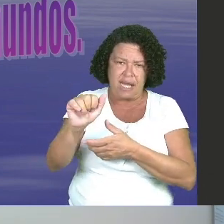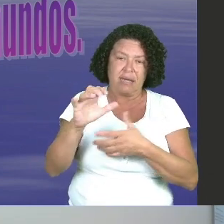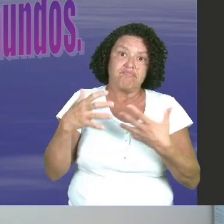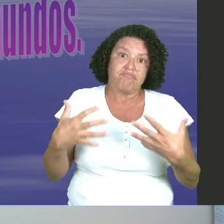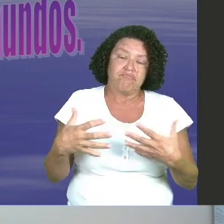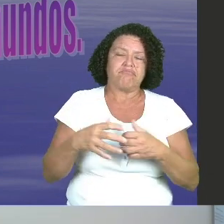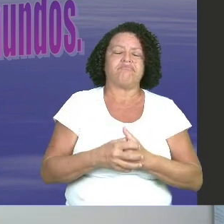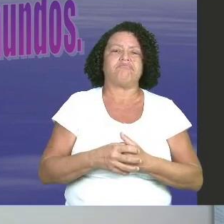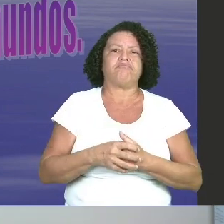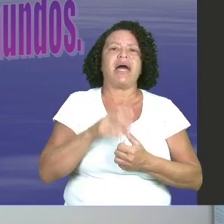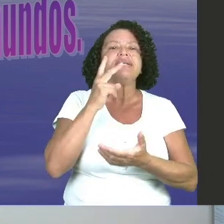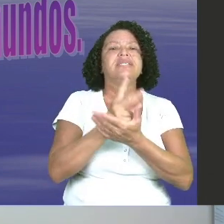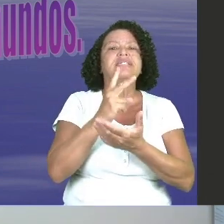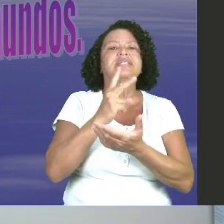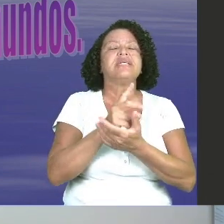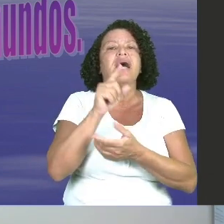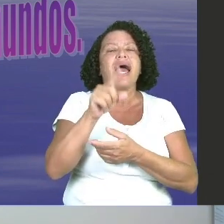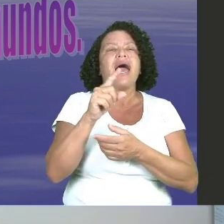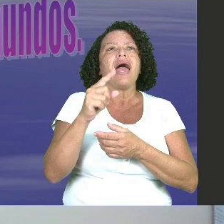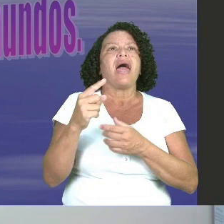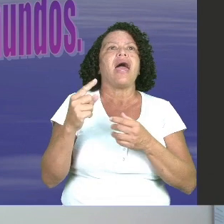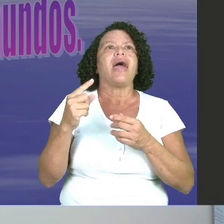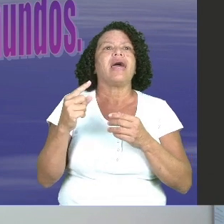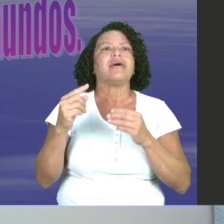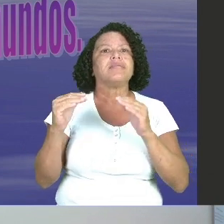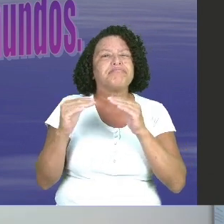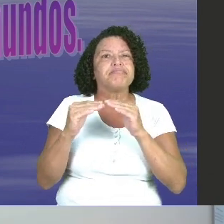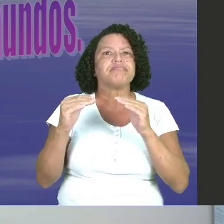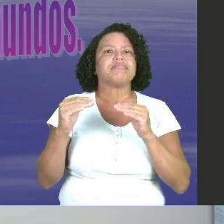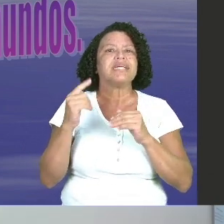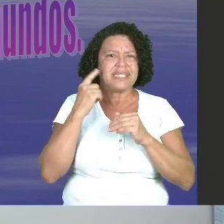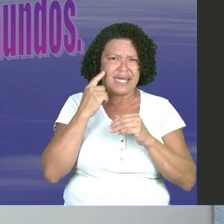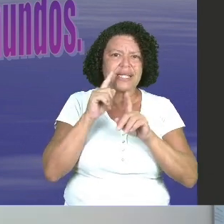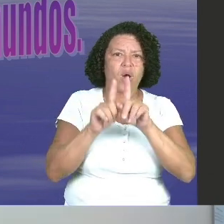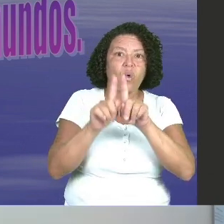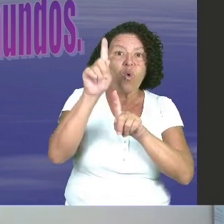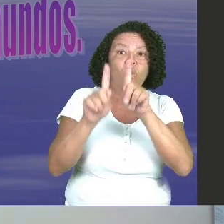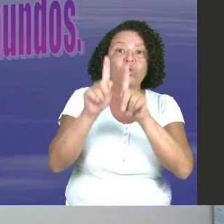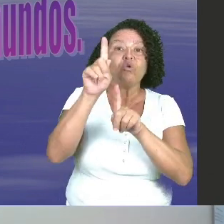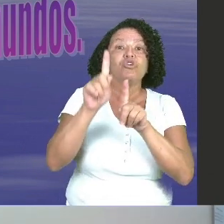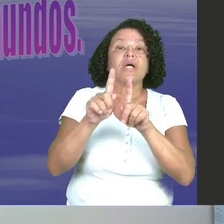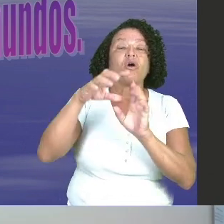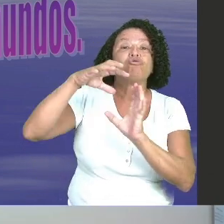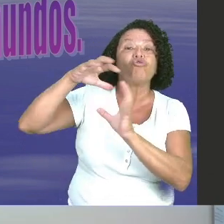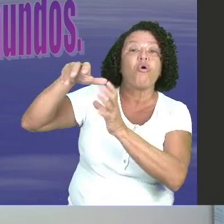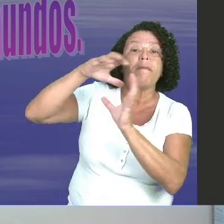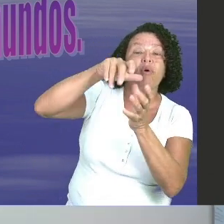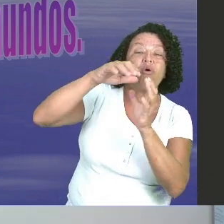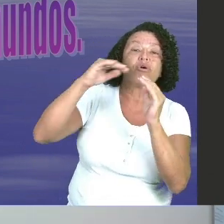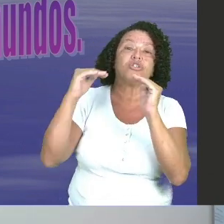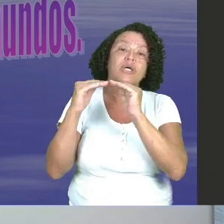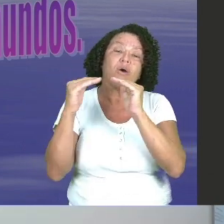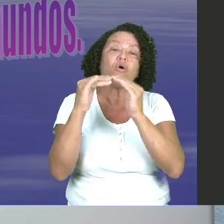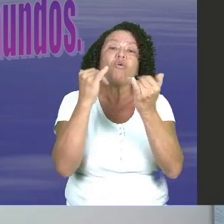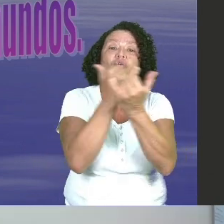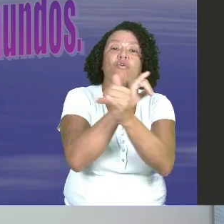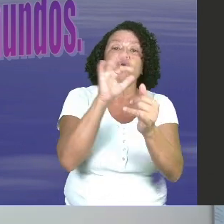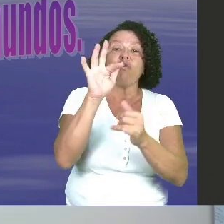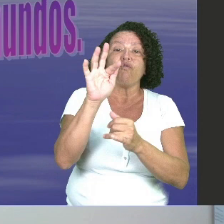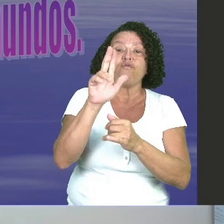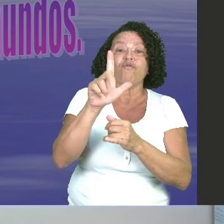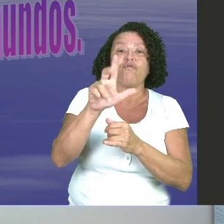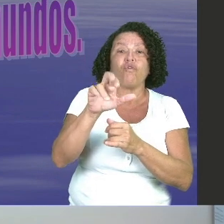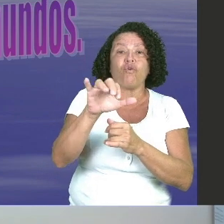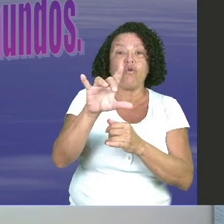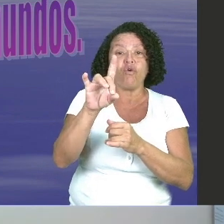Então, é sempre algo compatível dos graus evolutivos do mundo, de acordo com os fluidos mais ou